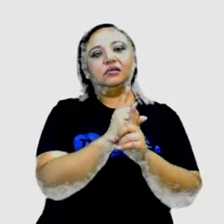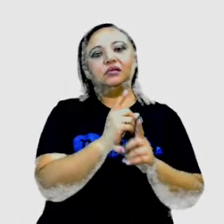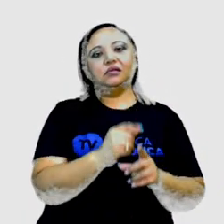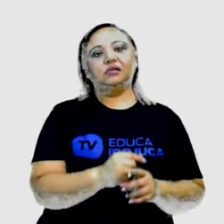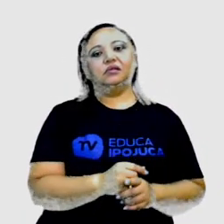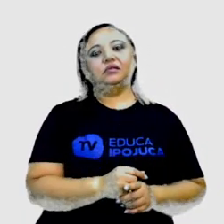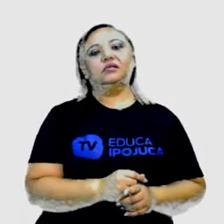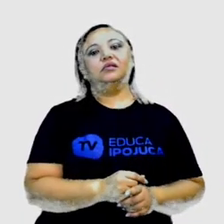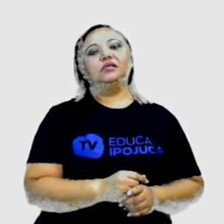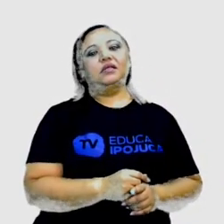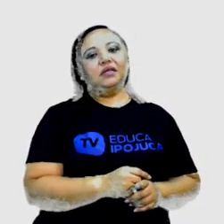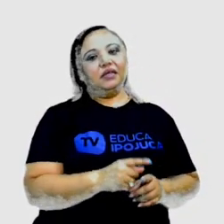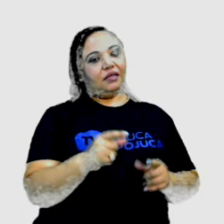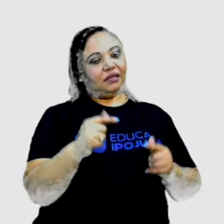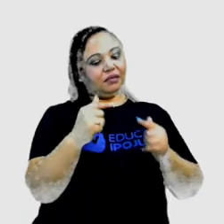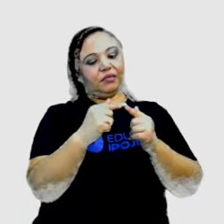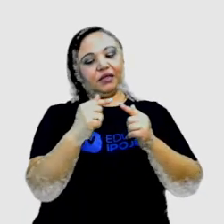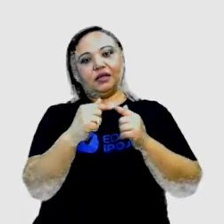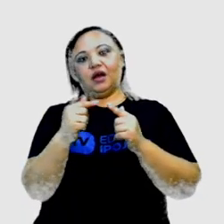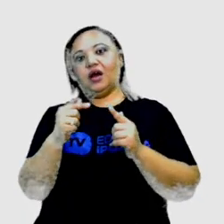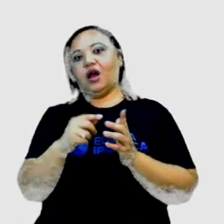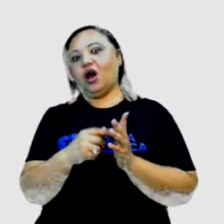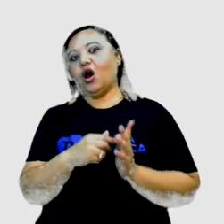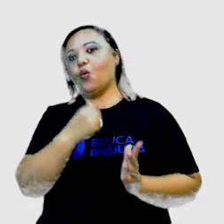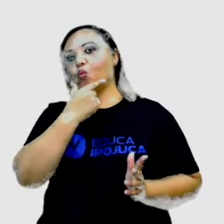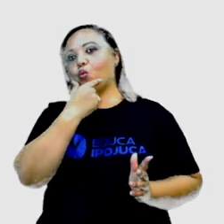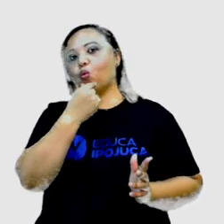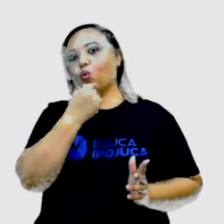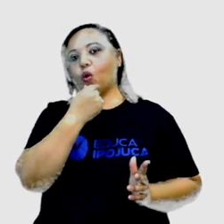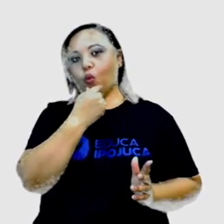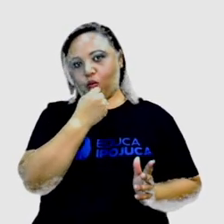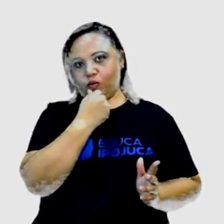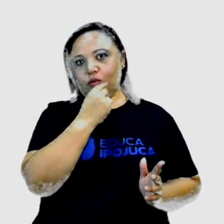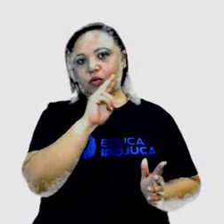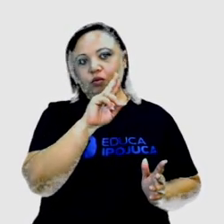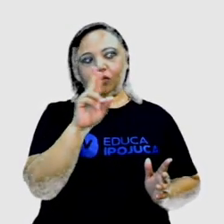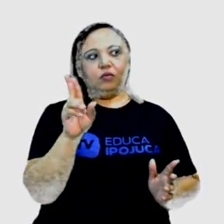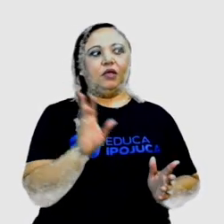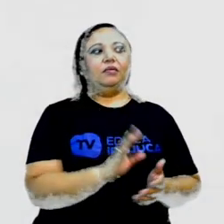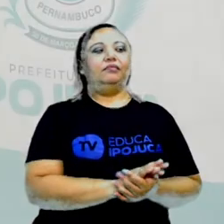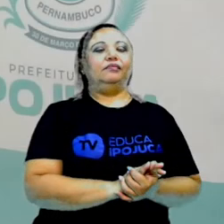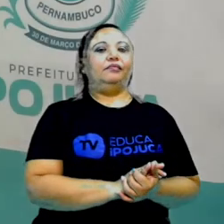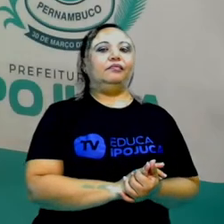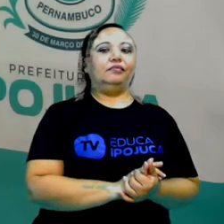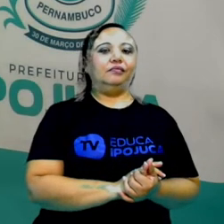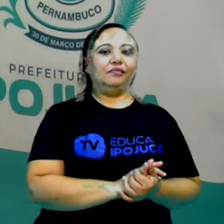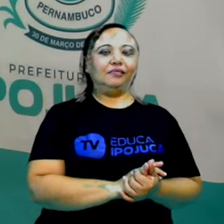crivo de Eratóstenes. Legal, né? Curiosidade. Eu espero que vocês tenham